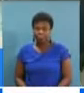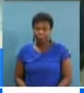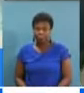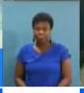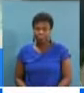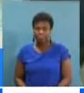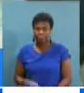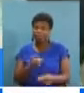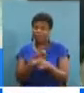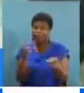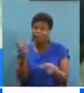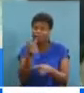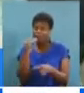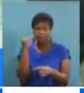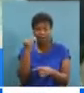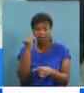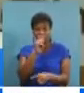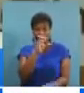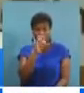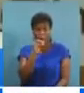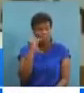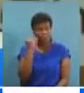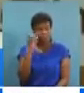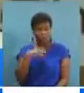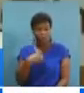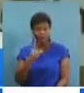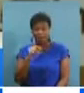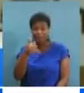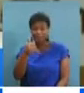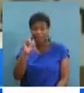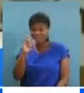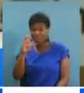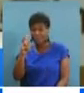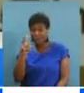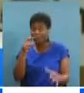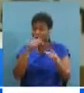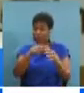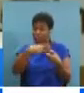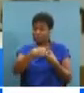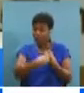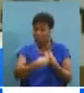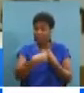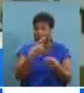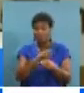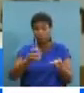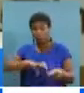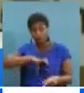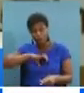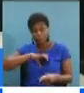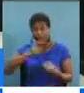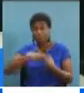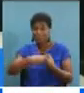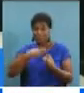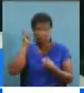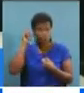be profitable. Por isso, os dois bancos, a Ecobank Cabo Verde e o BICV, entraram na parceria, pois confiam no